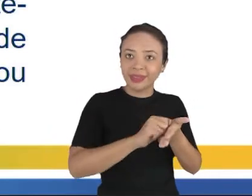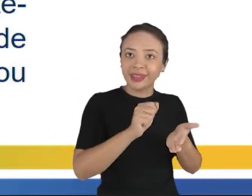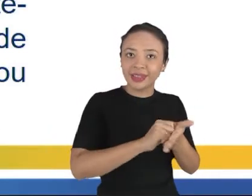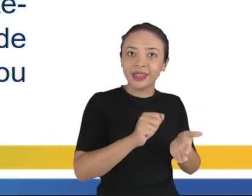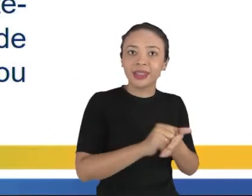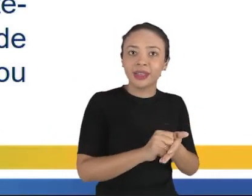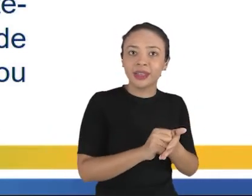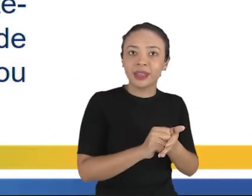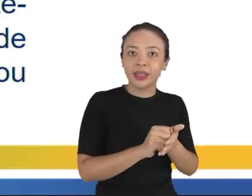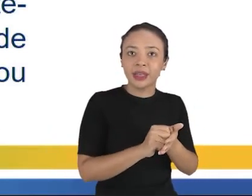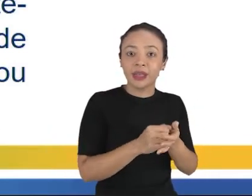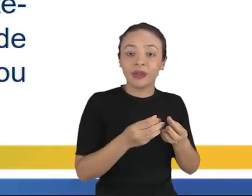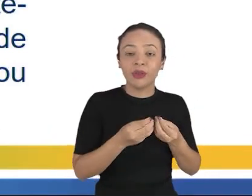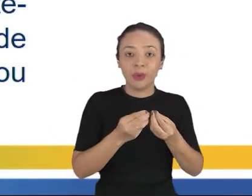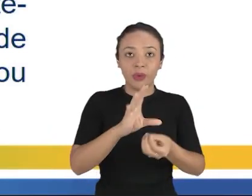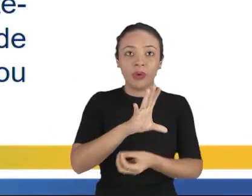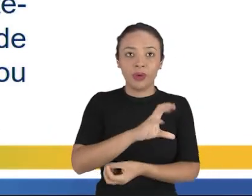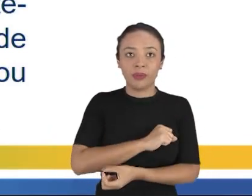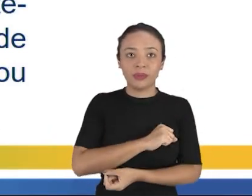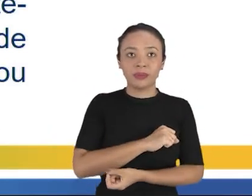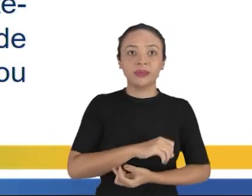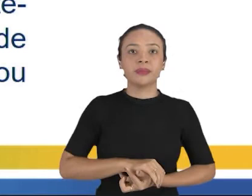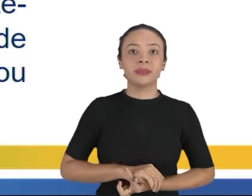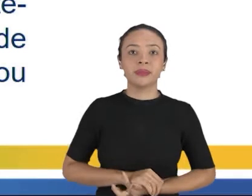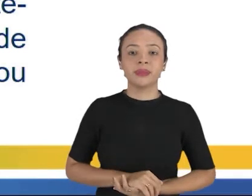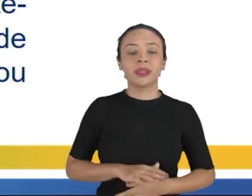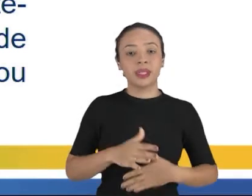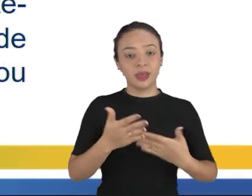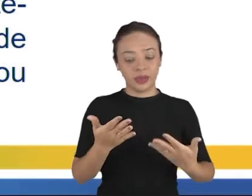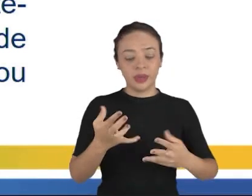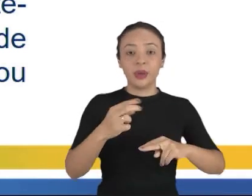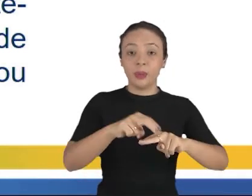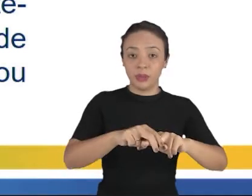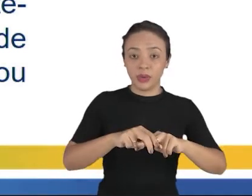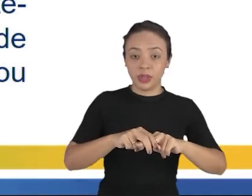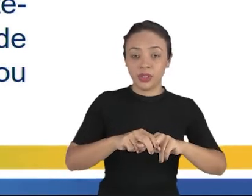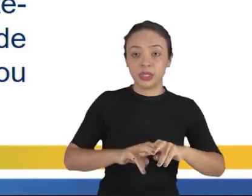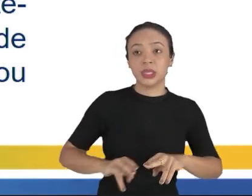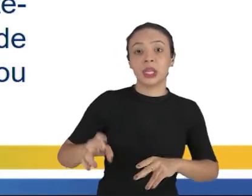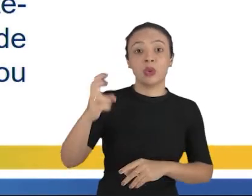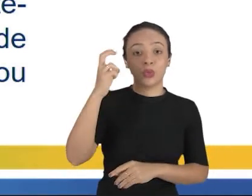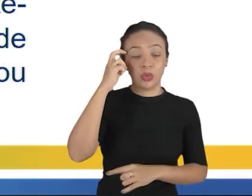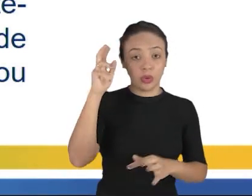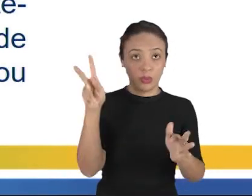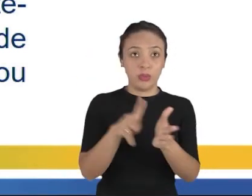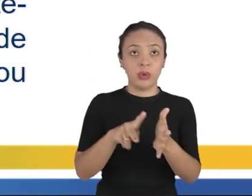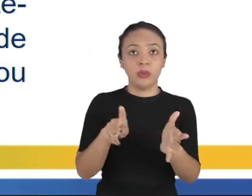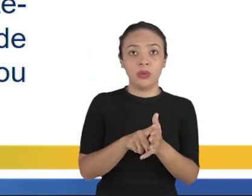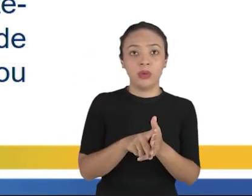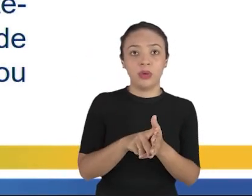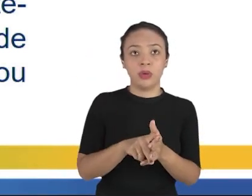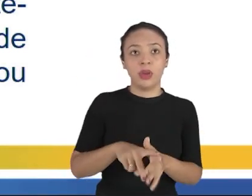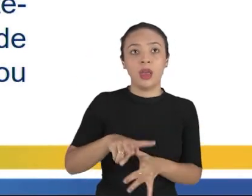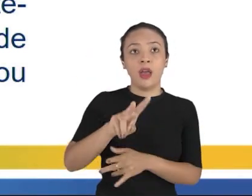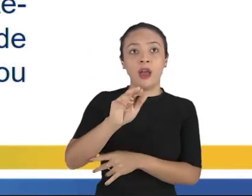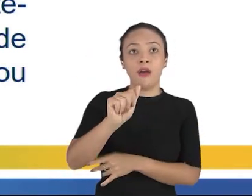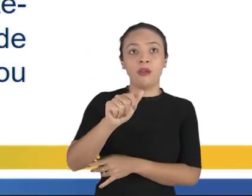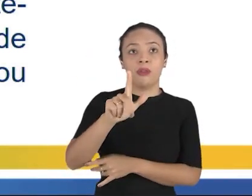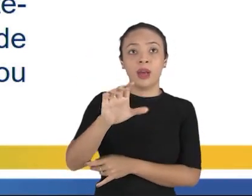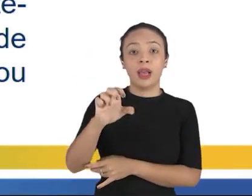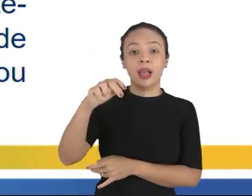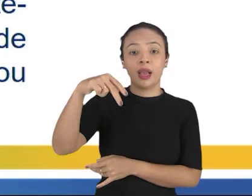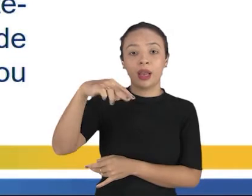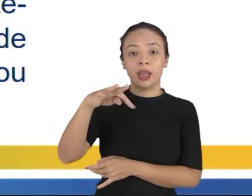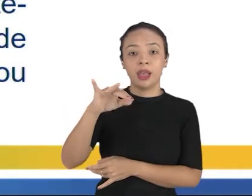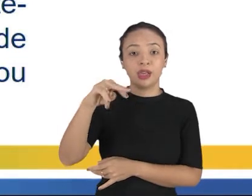amada e assinou de seu Valentim. Então é por isso que na cultura norte-americana, ser um Valentine de alguém